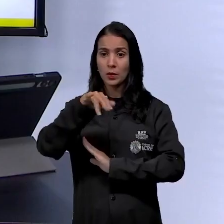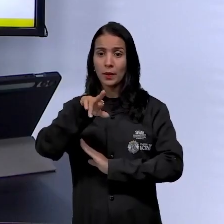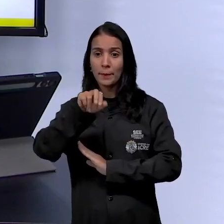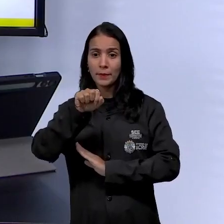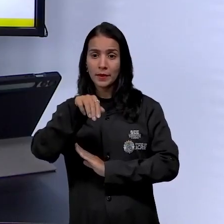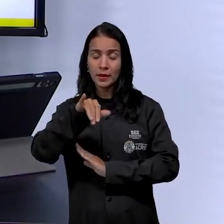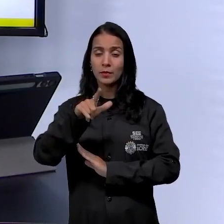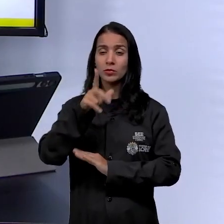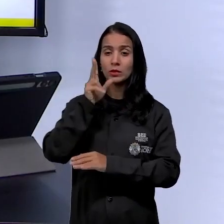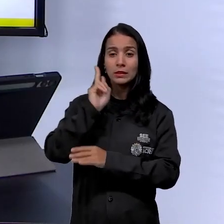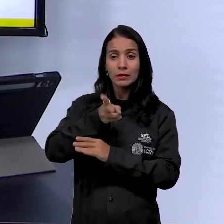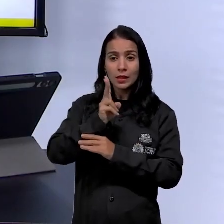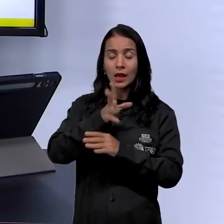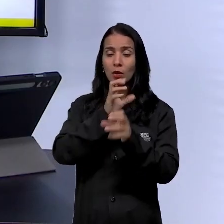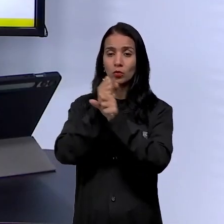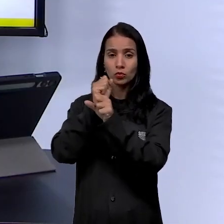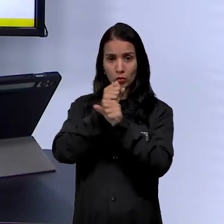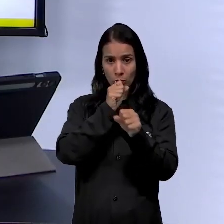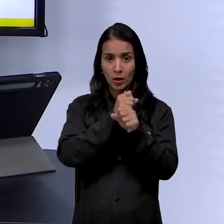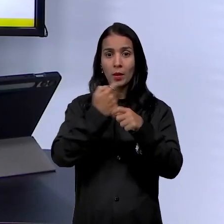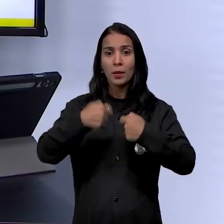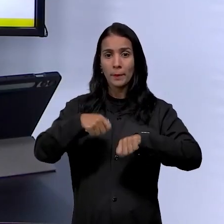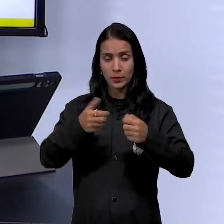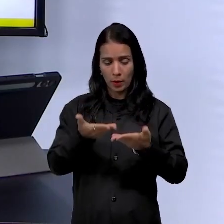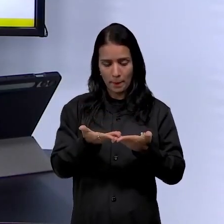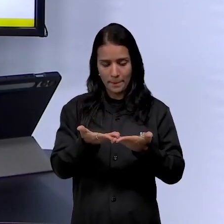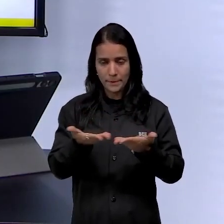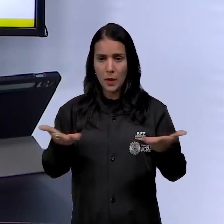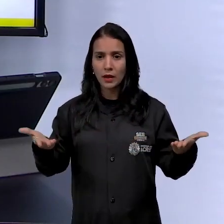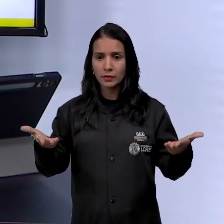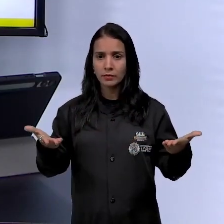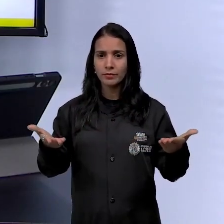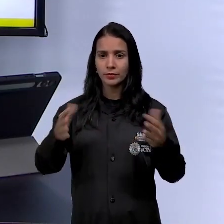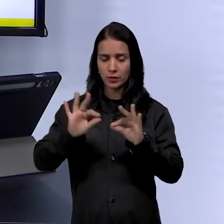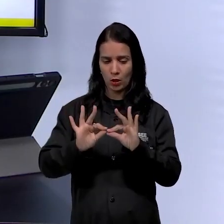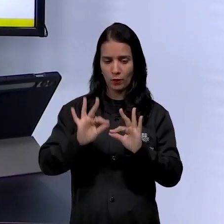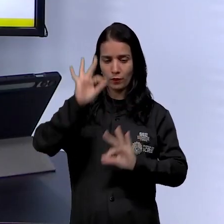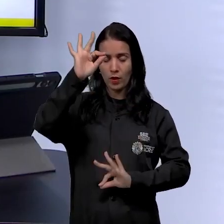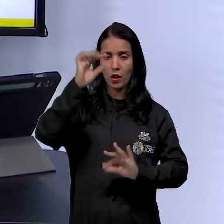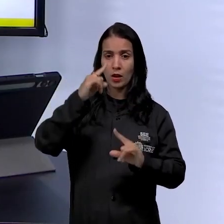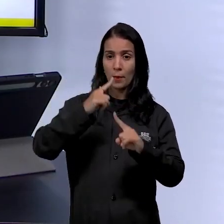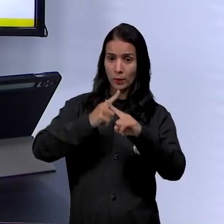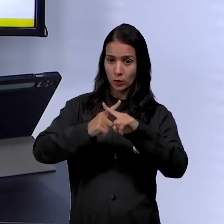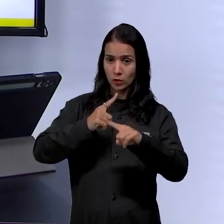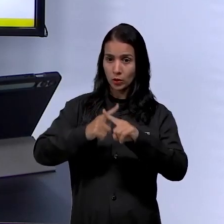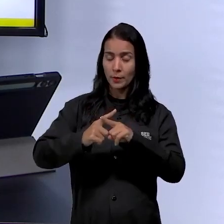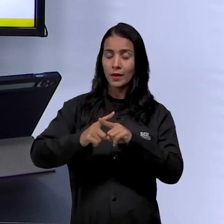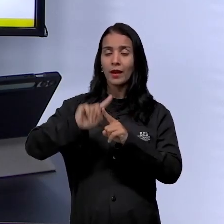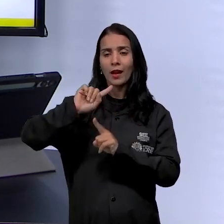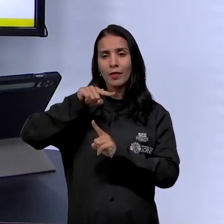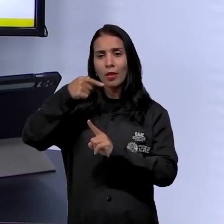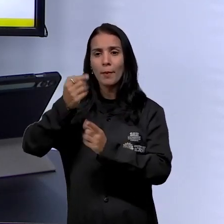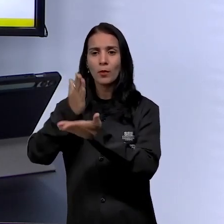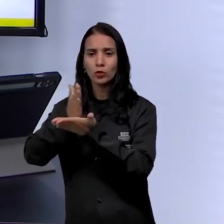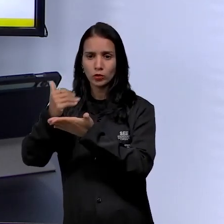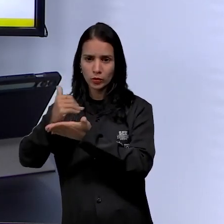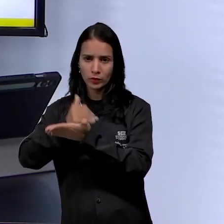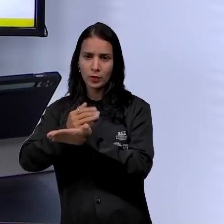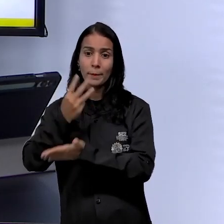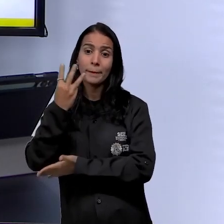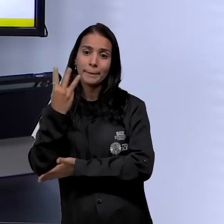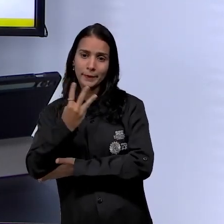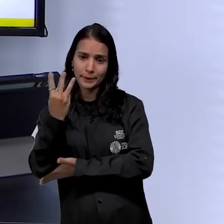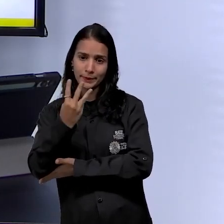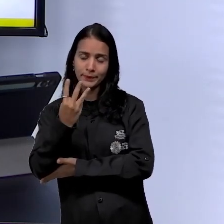dela, multiplica a área da base pela altura e divide para 3. Isso é que eu quero dizer que é a mesma coisa que multiplicar por um terço.